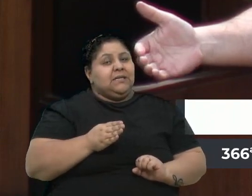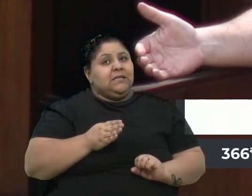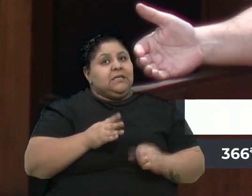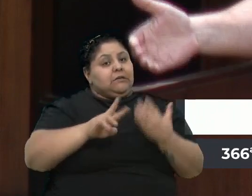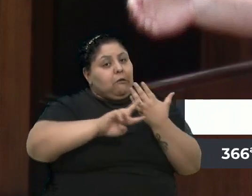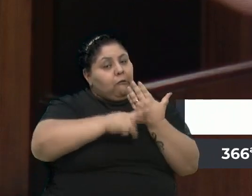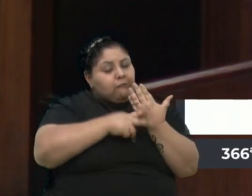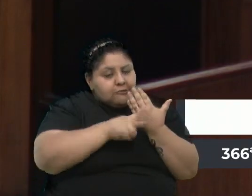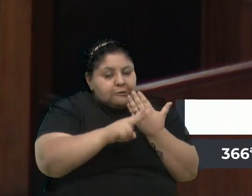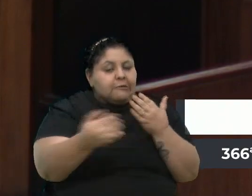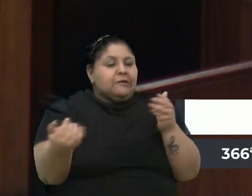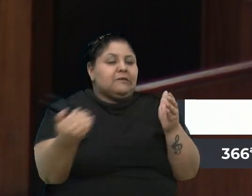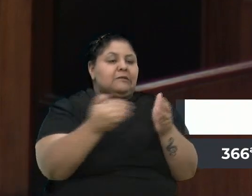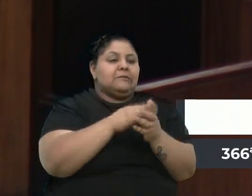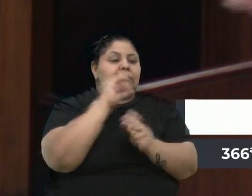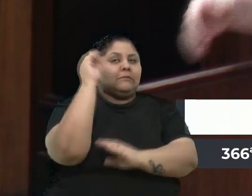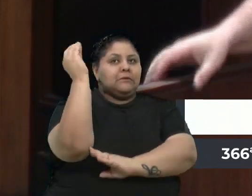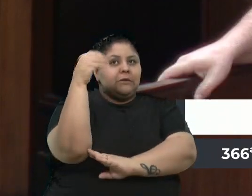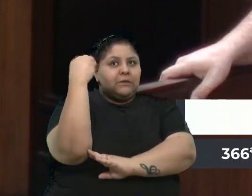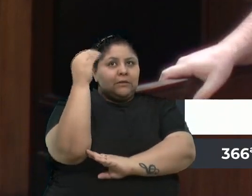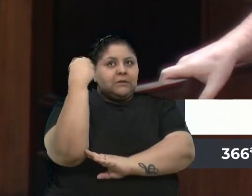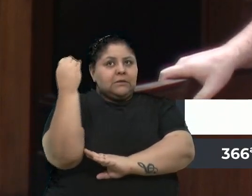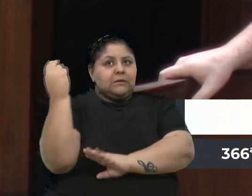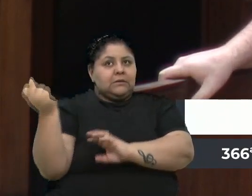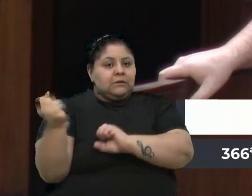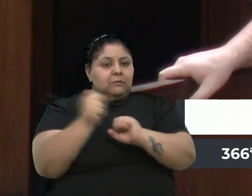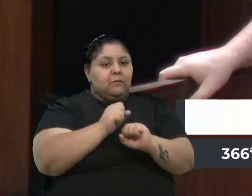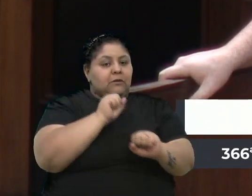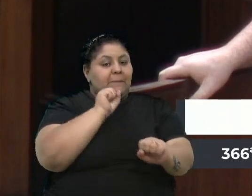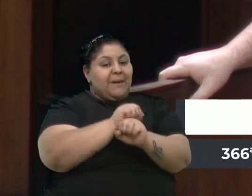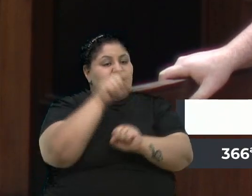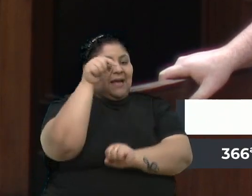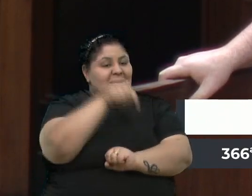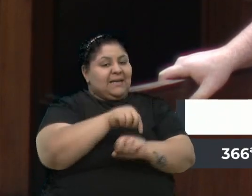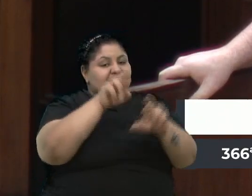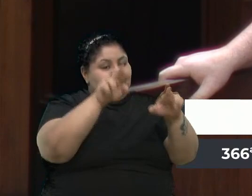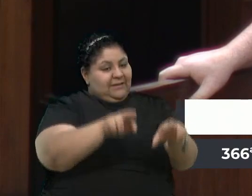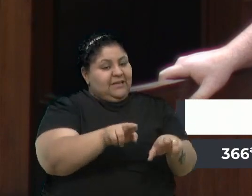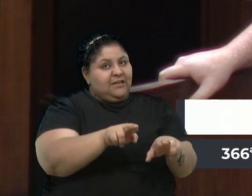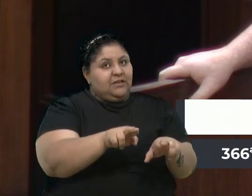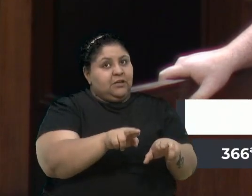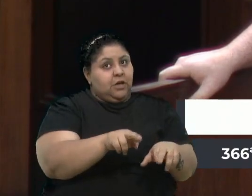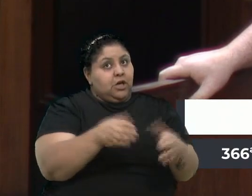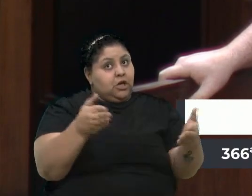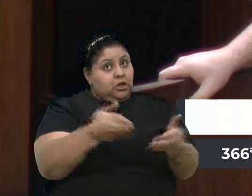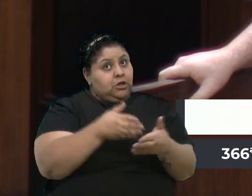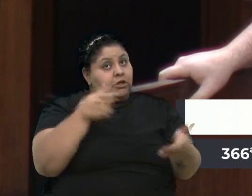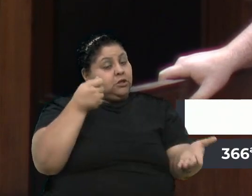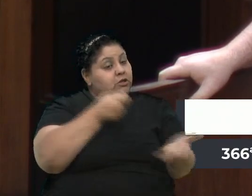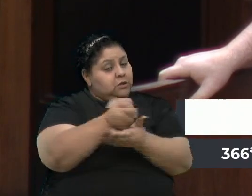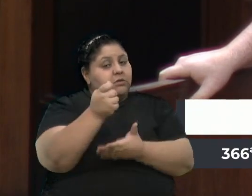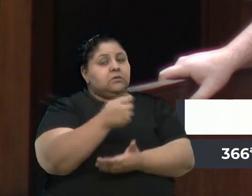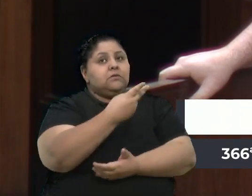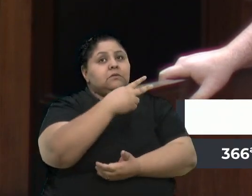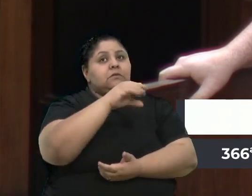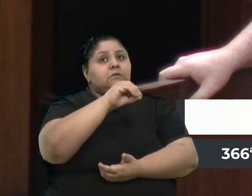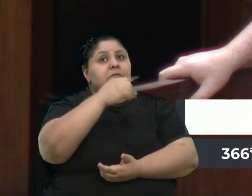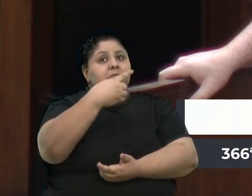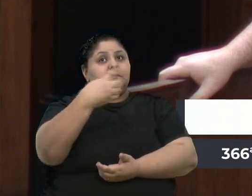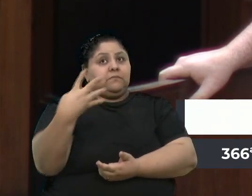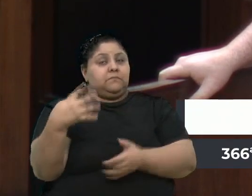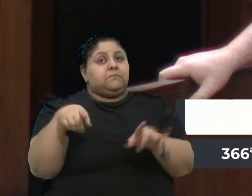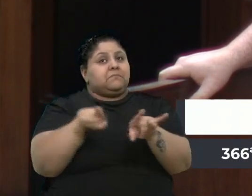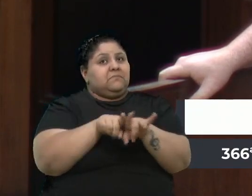Porto Alegre, e que podem parar aqui na nossa região, o que já se comprovou, tanto na Copa 2014, como na